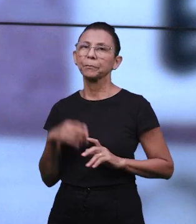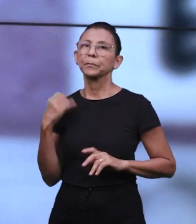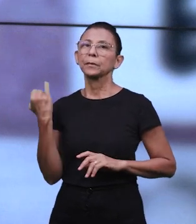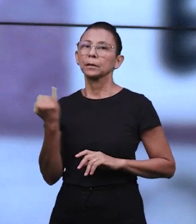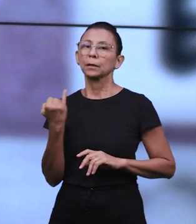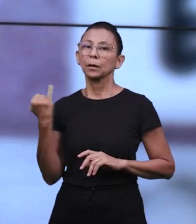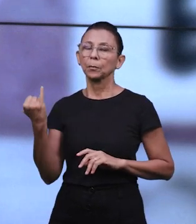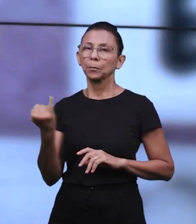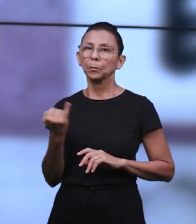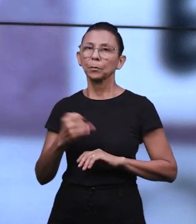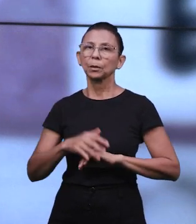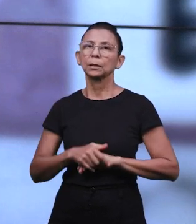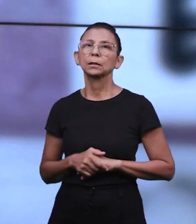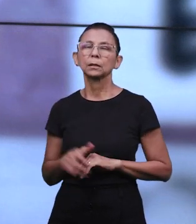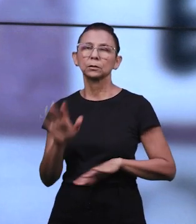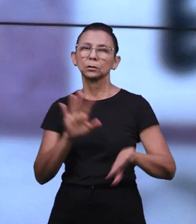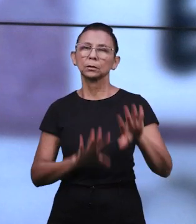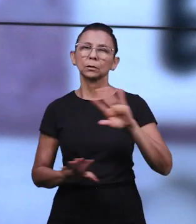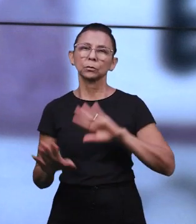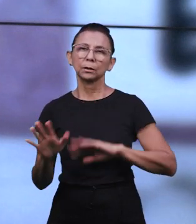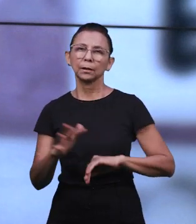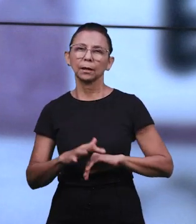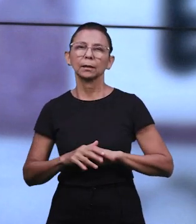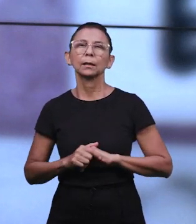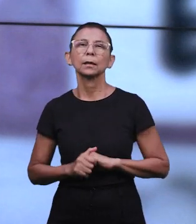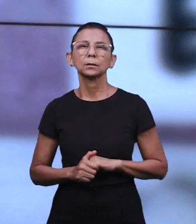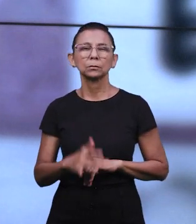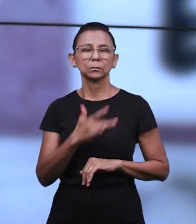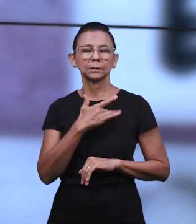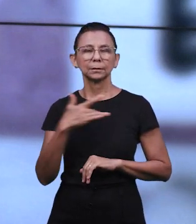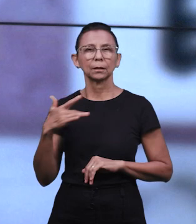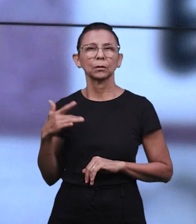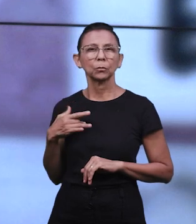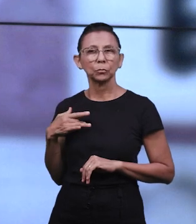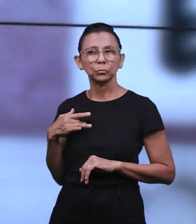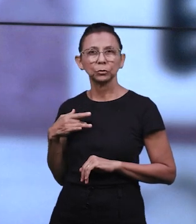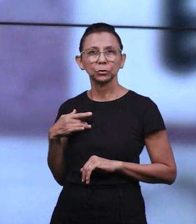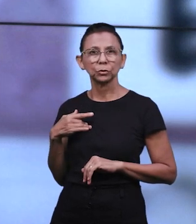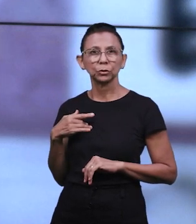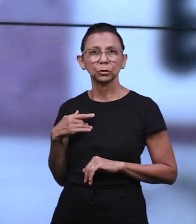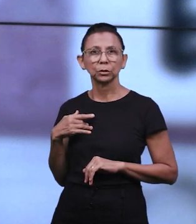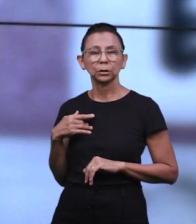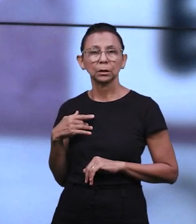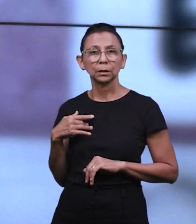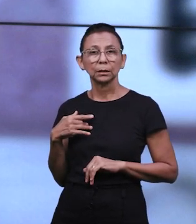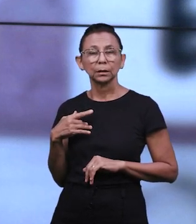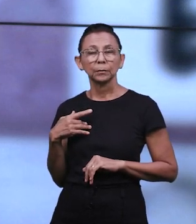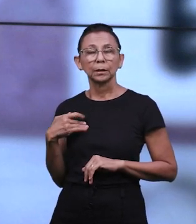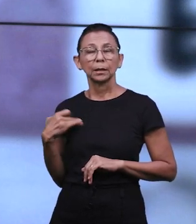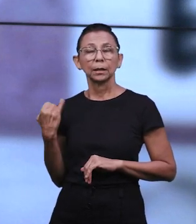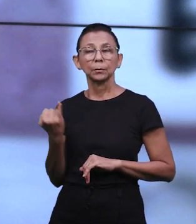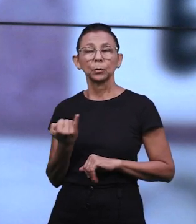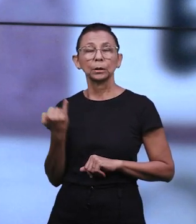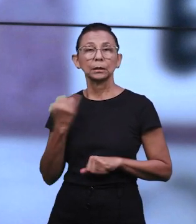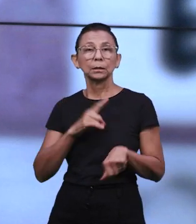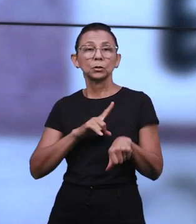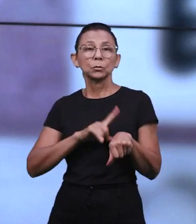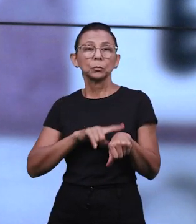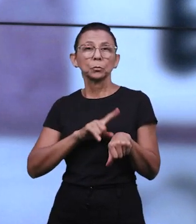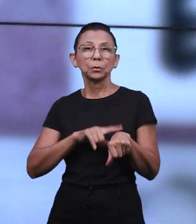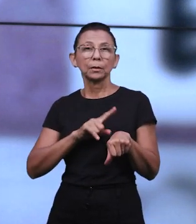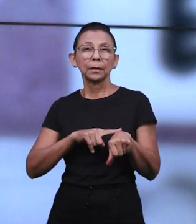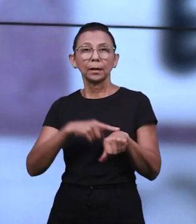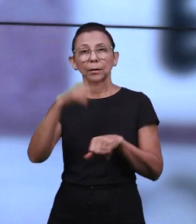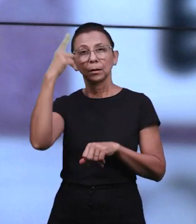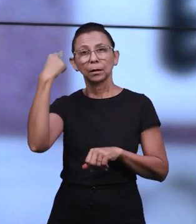episódios anteriores já conversamos sobre as recomendações do tempo de tela dado pela